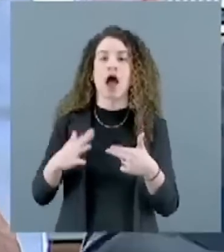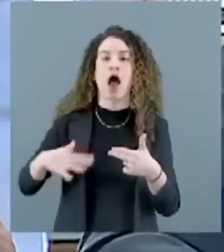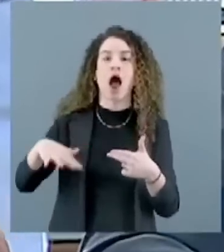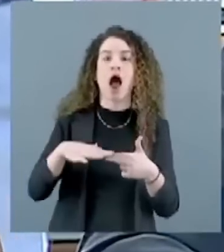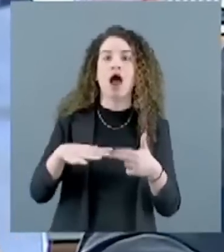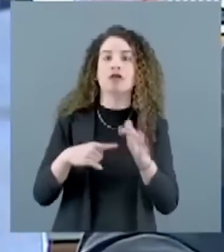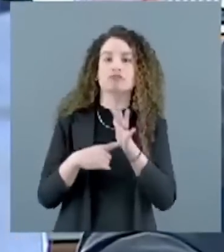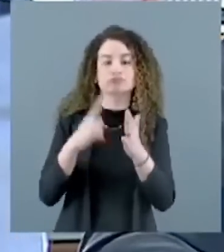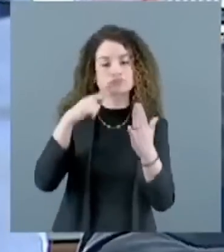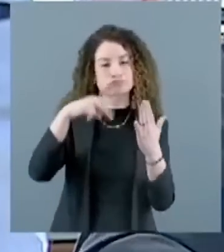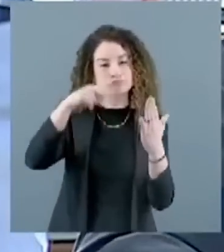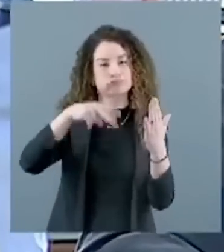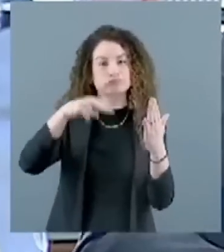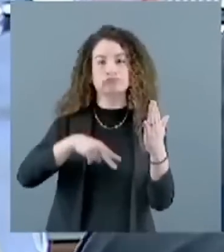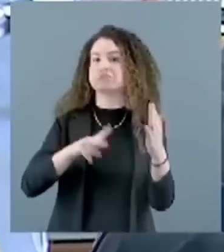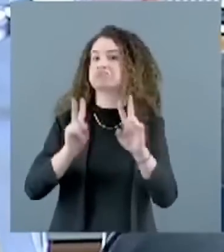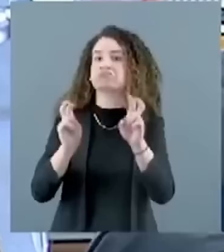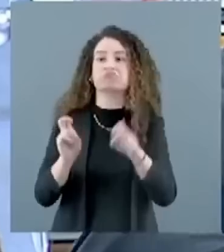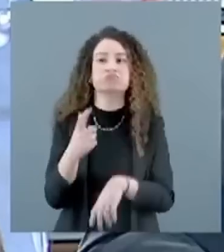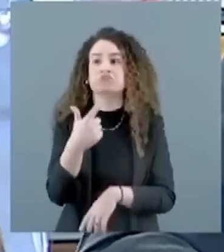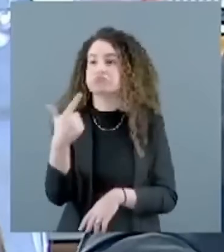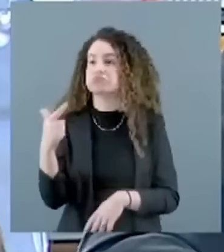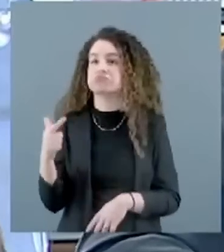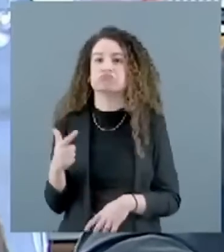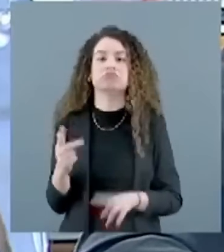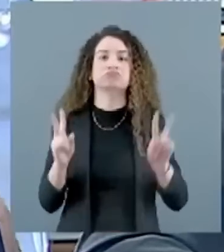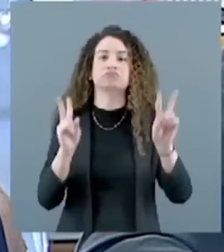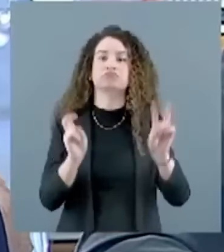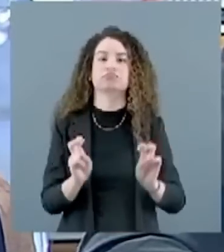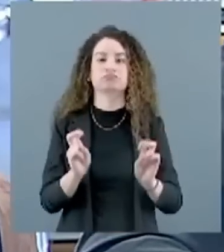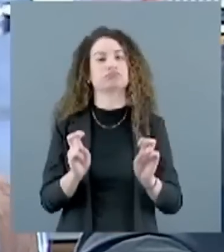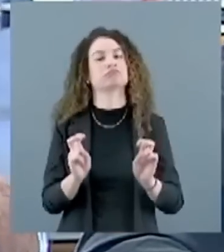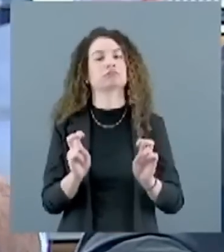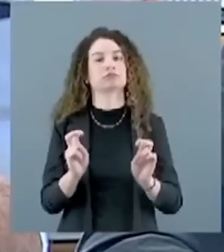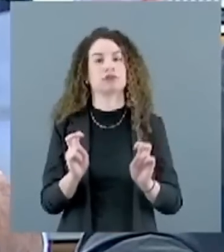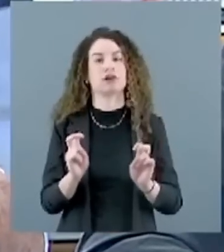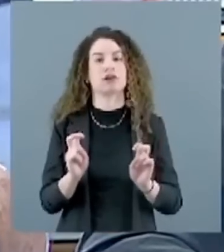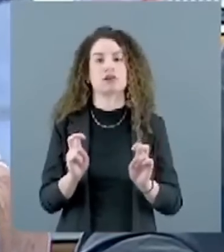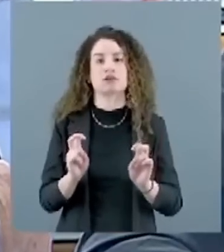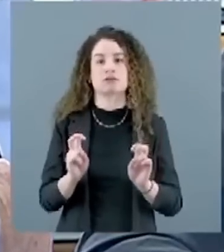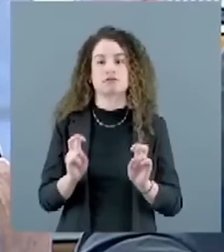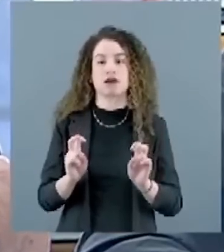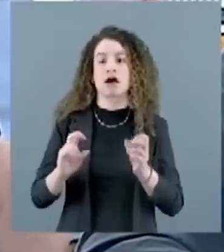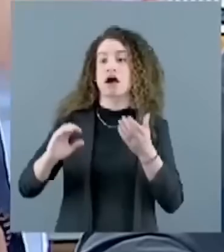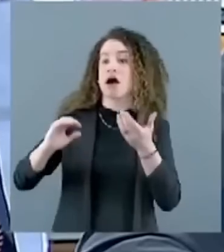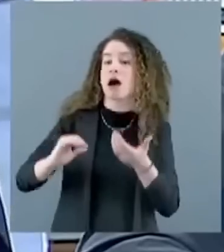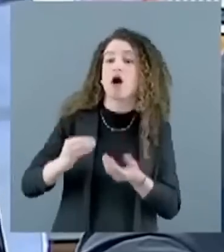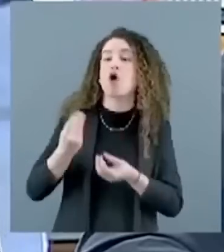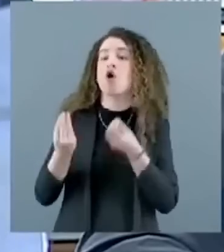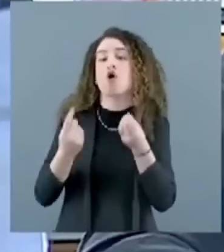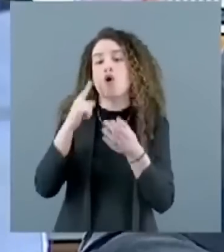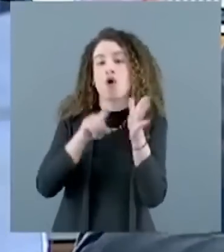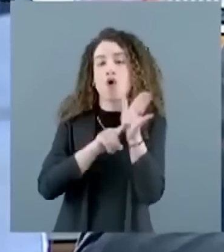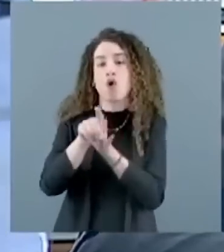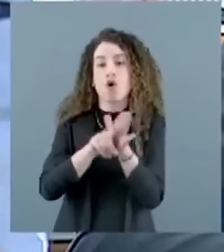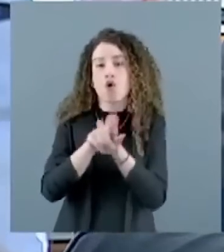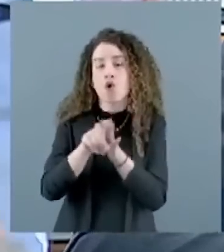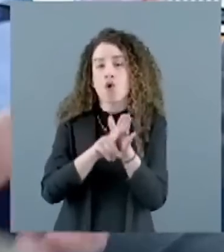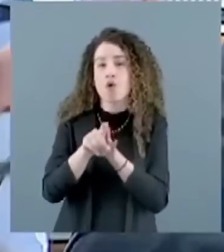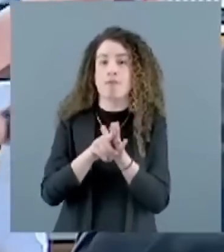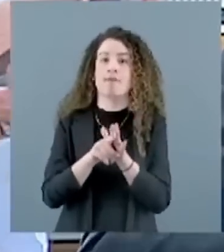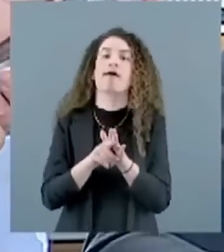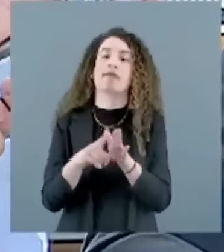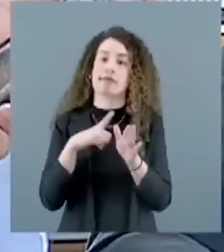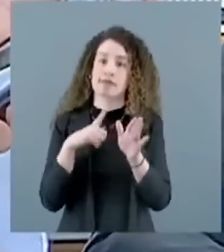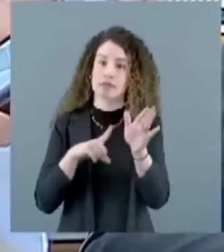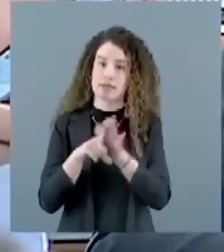existe dispositivo sobre o tema nos regimentos das casas legislativas. Em última análise, tenta-se levantar uma tese